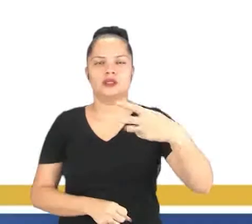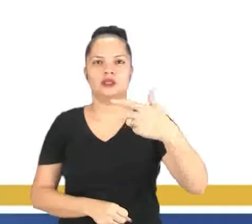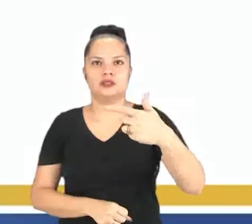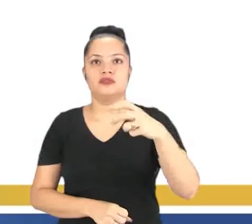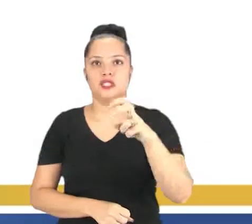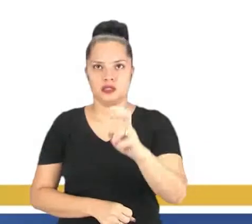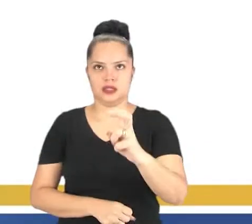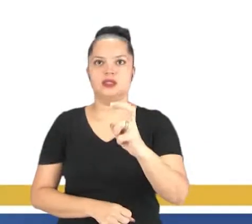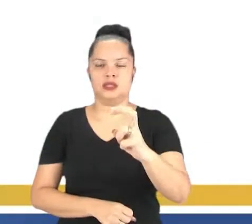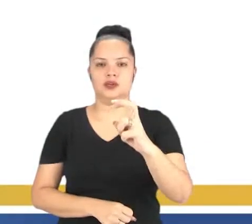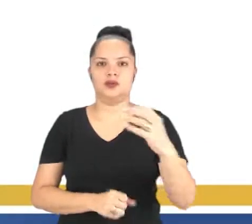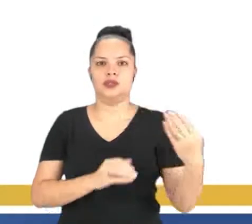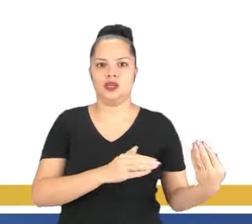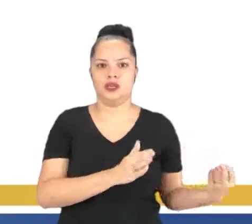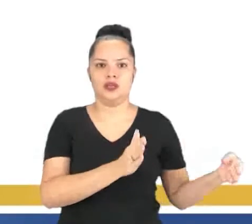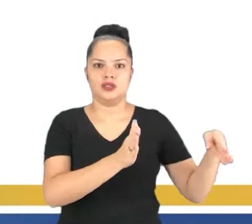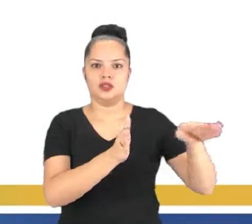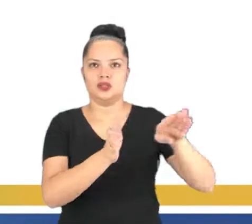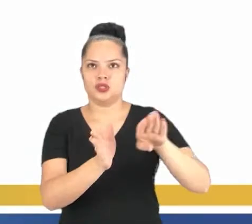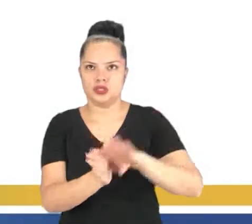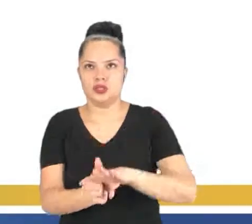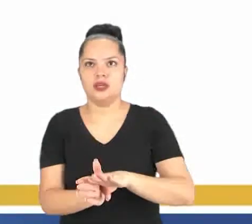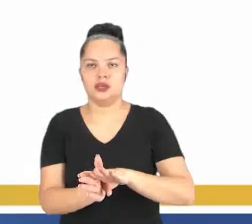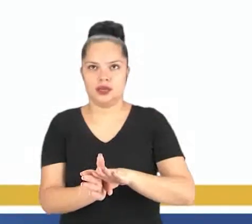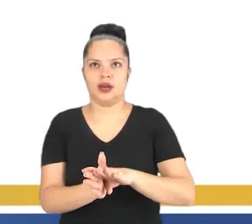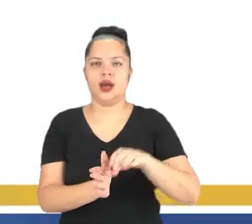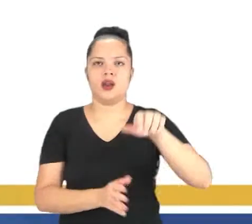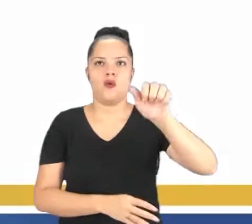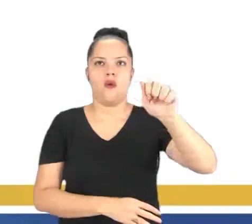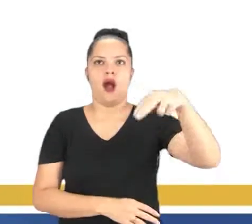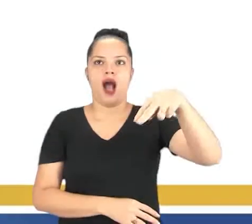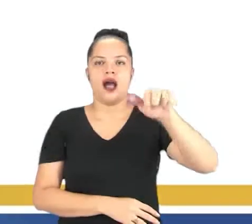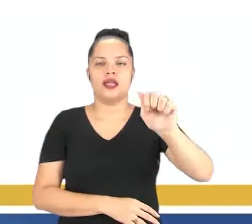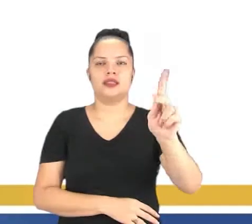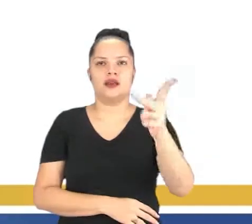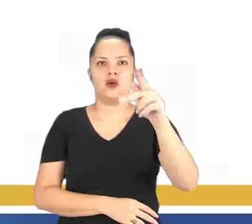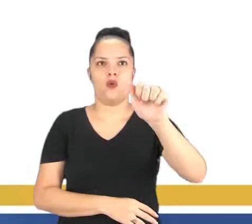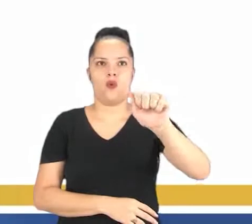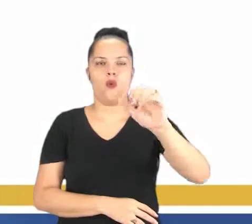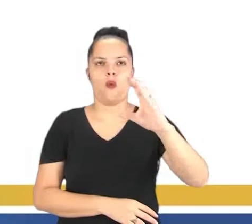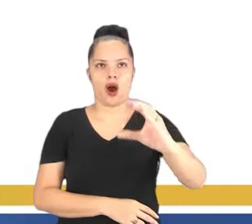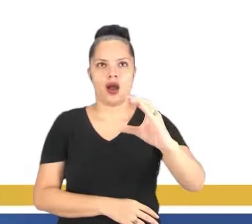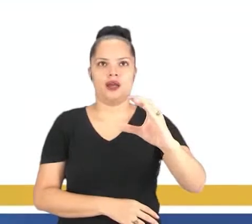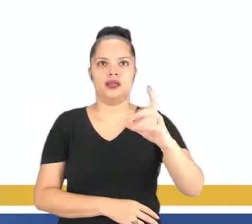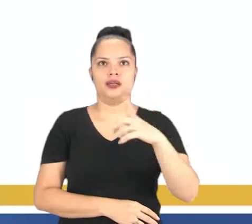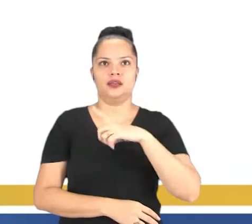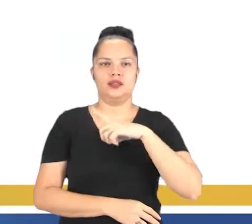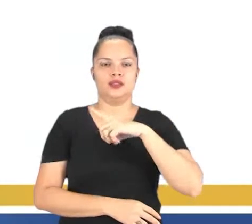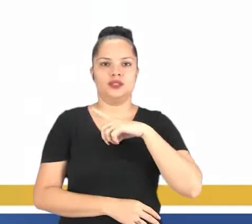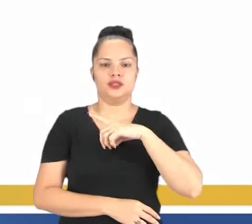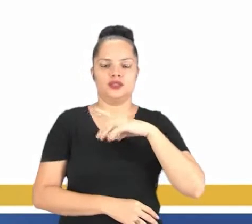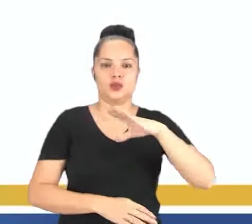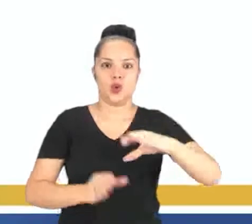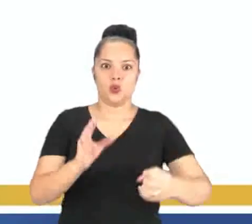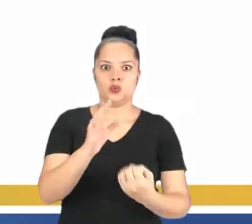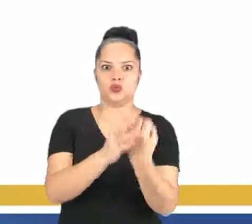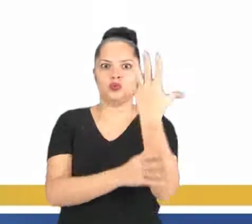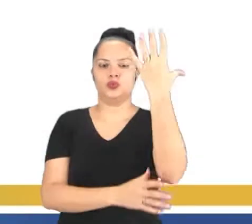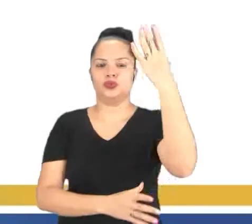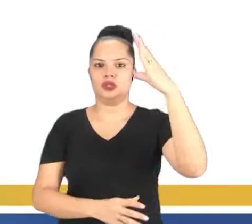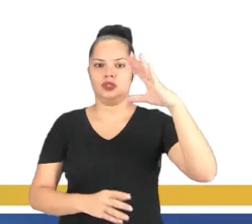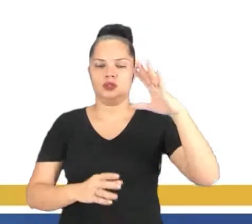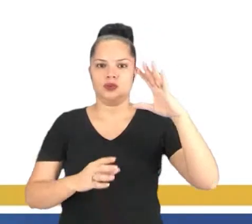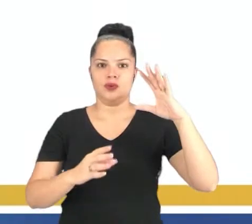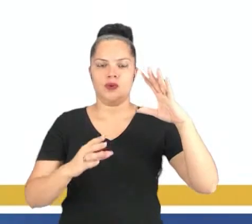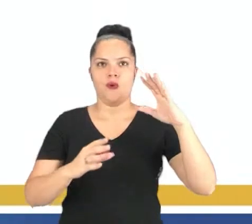1.325 quando chegar ao Vale de anáhuac e fundada a cidade de tenochtitlán atual Cidade do